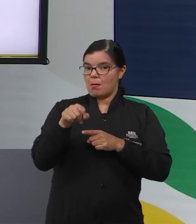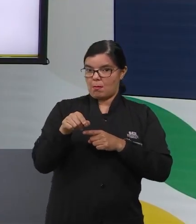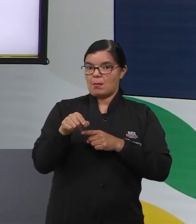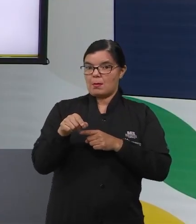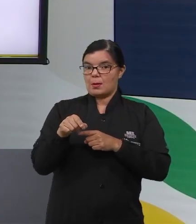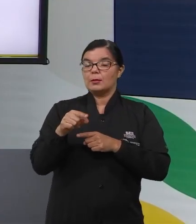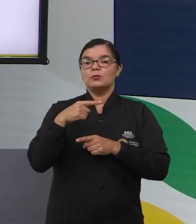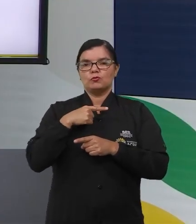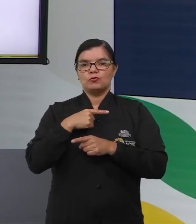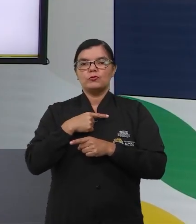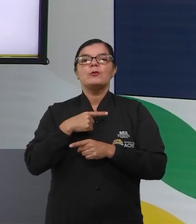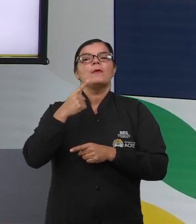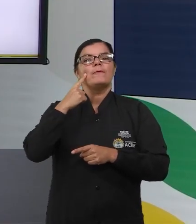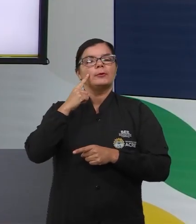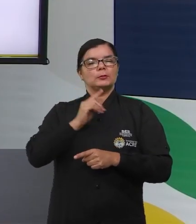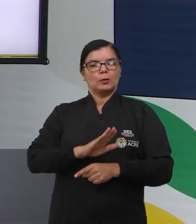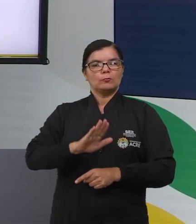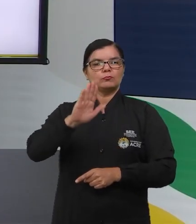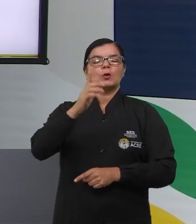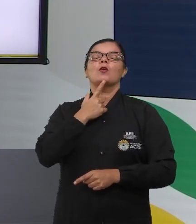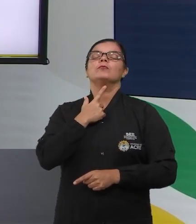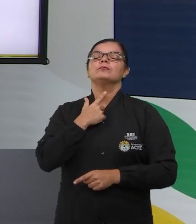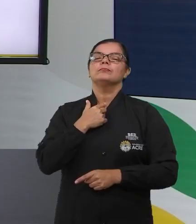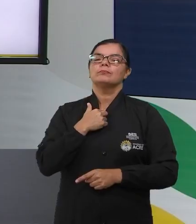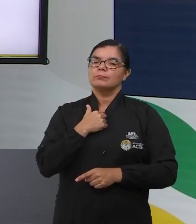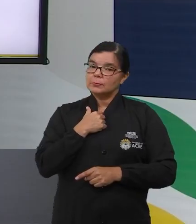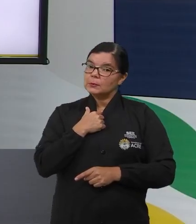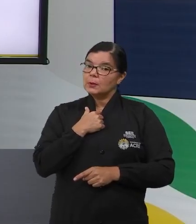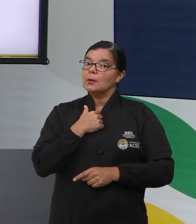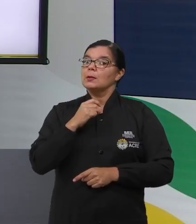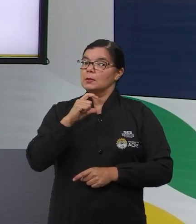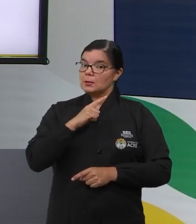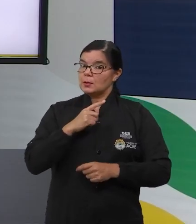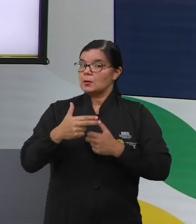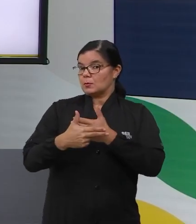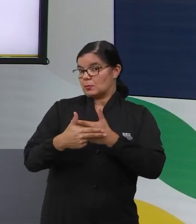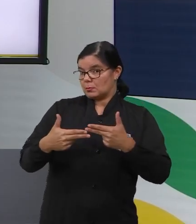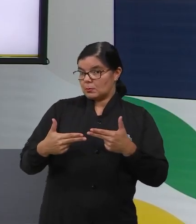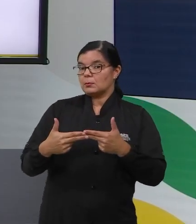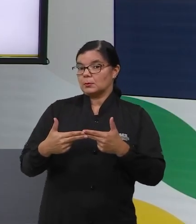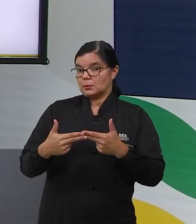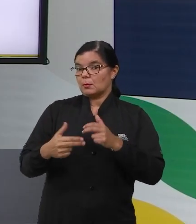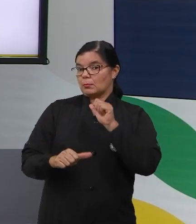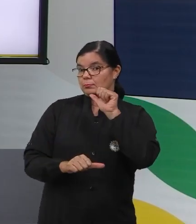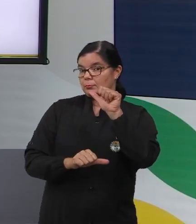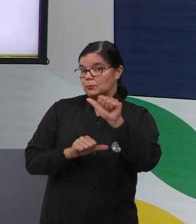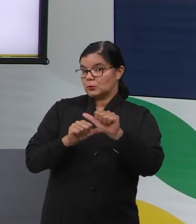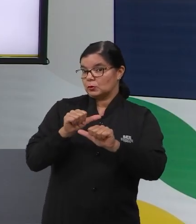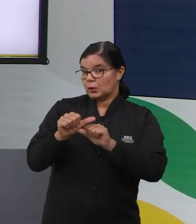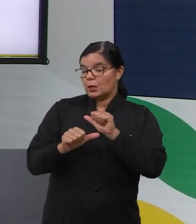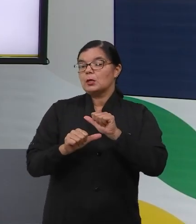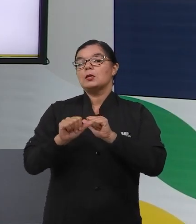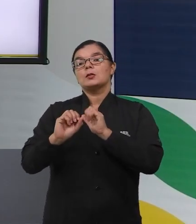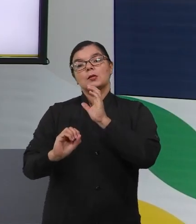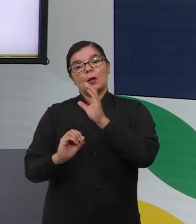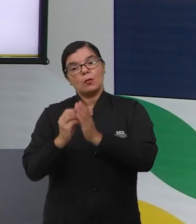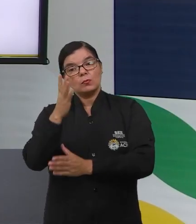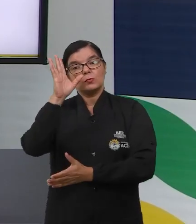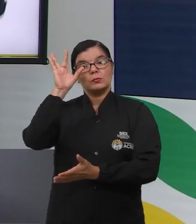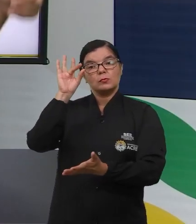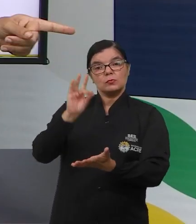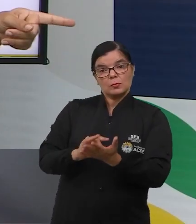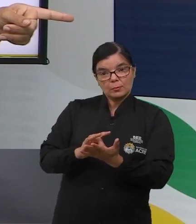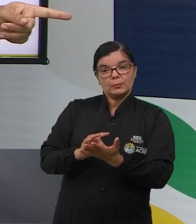das formas de você manifestar vontade para que algumas situações sejam concretizadas com base em